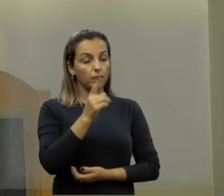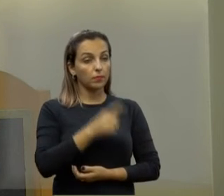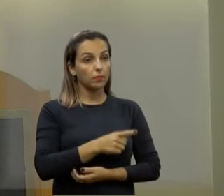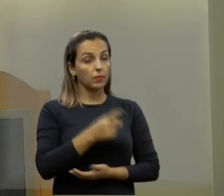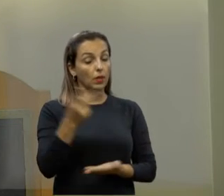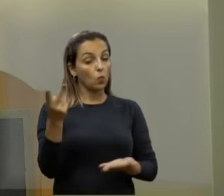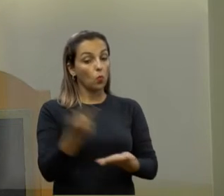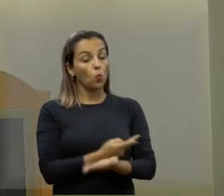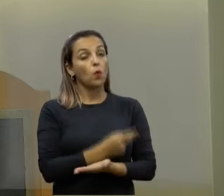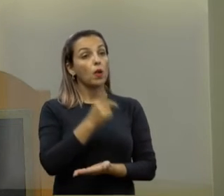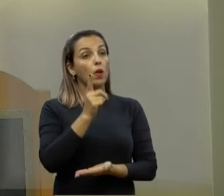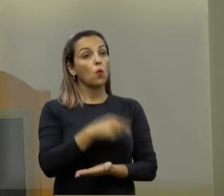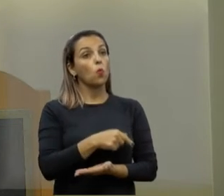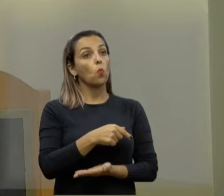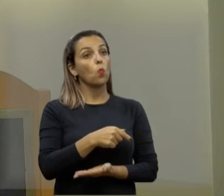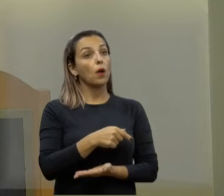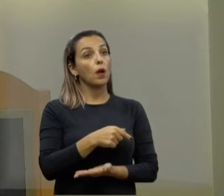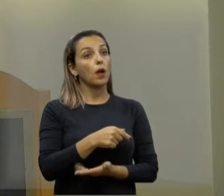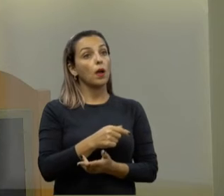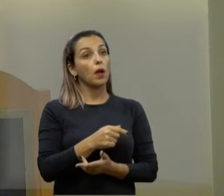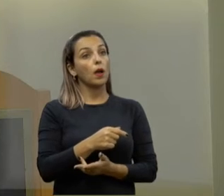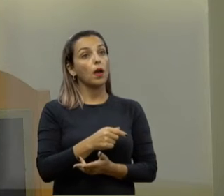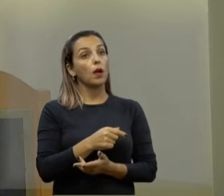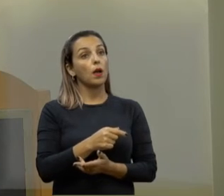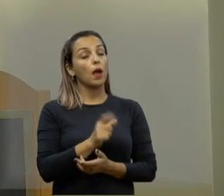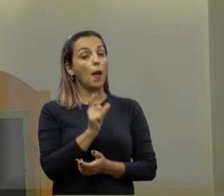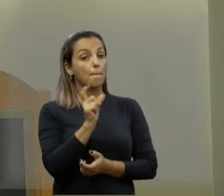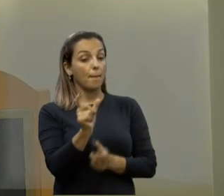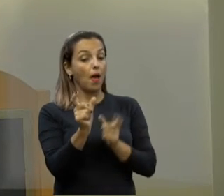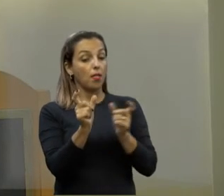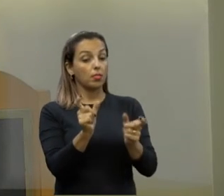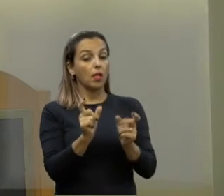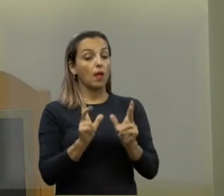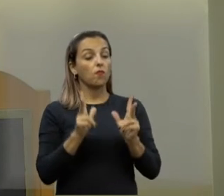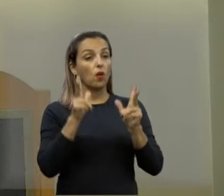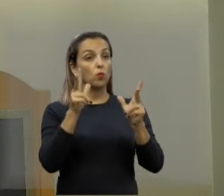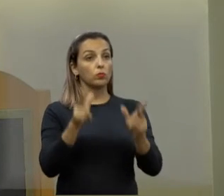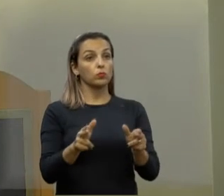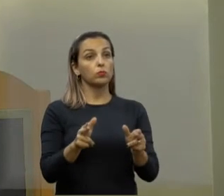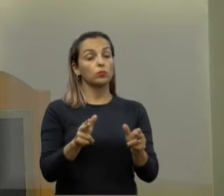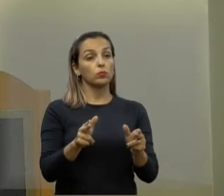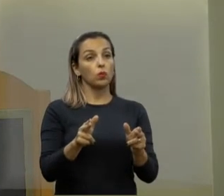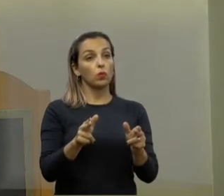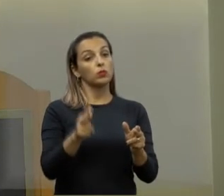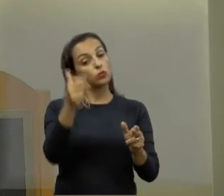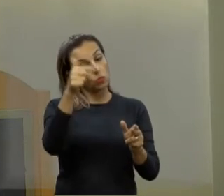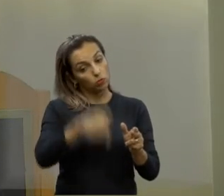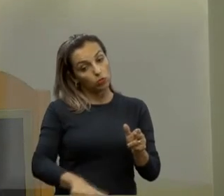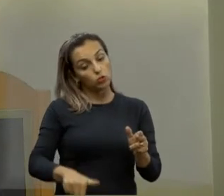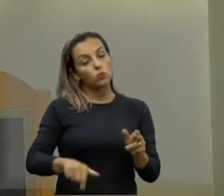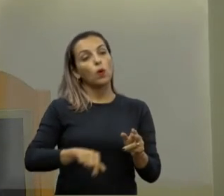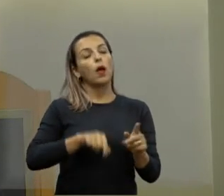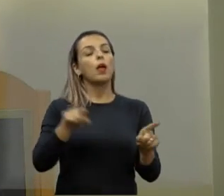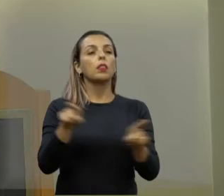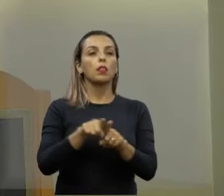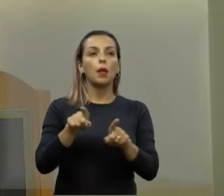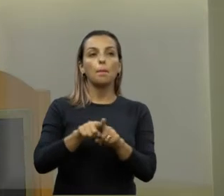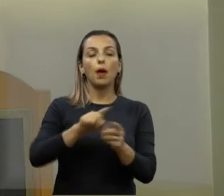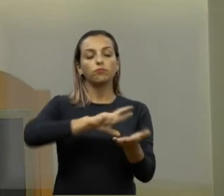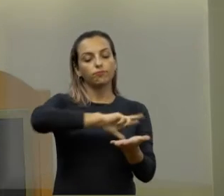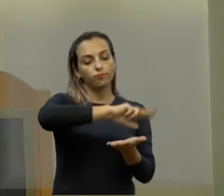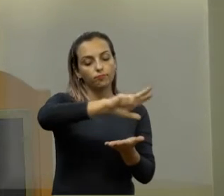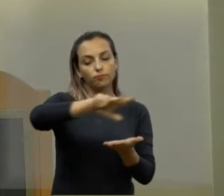do Lucas nas emendas foi não ter mantido os dois primeiros termos e ter colocado e geral entendeu quando tivesse rap